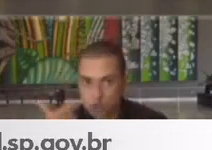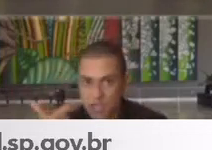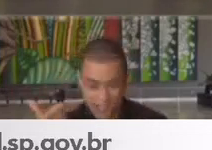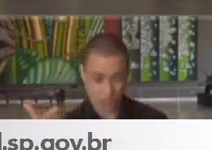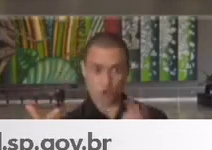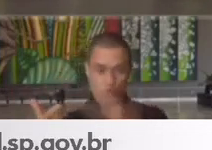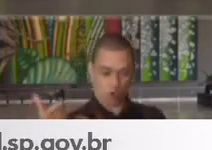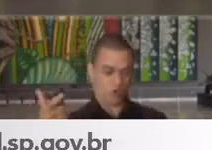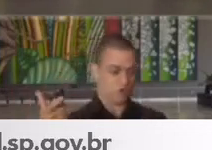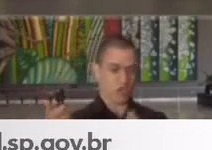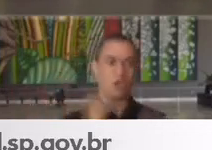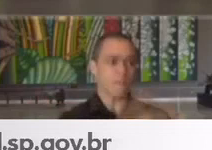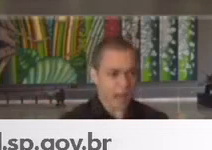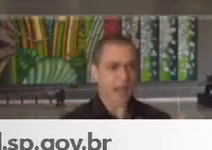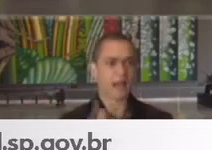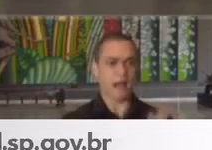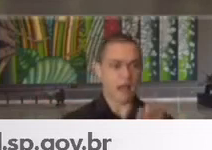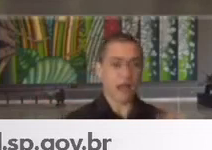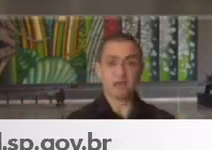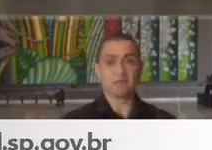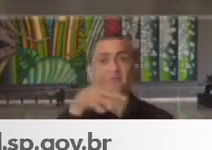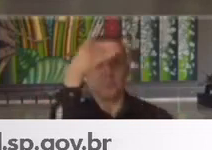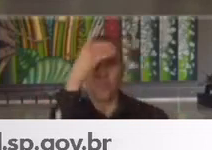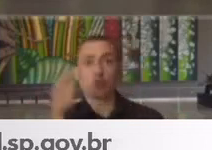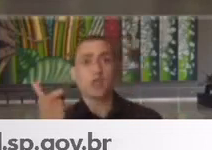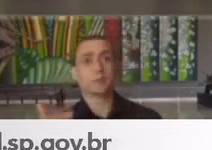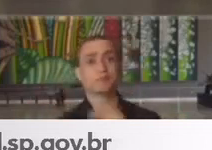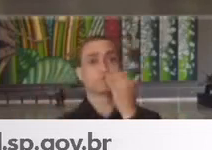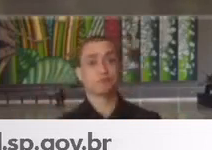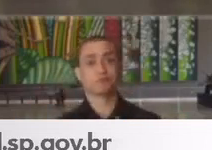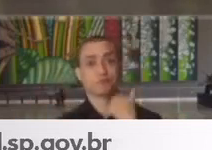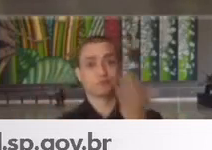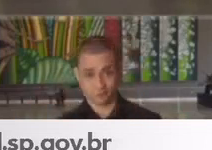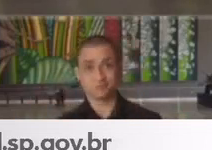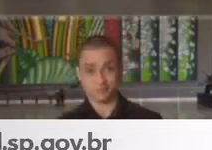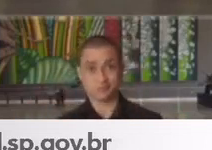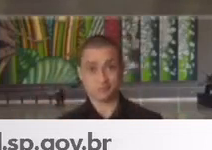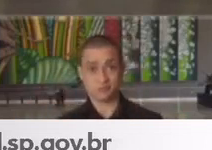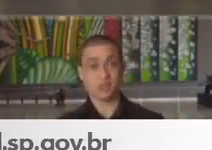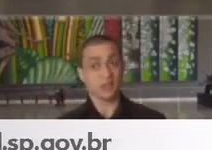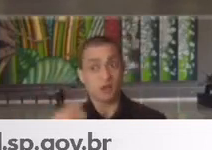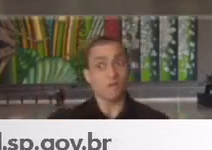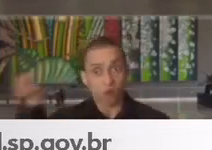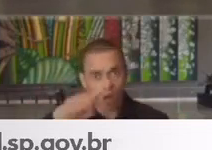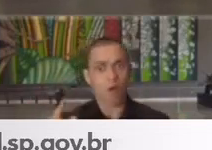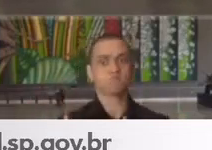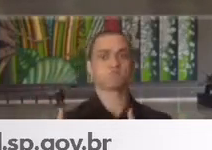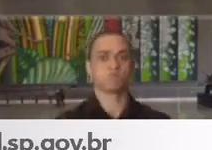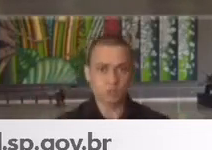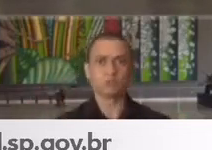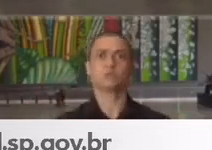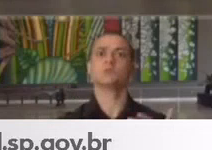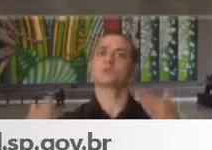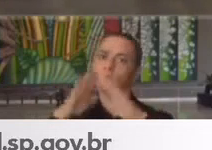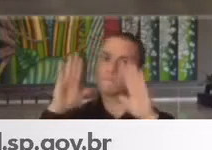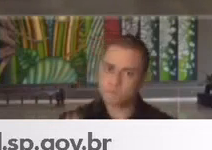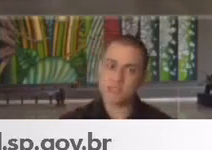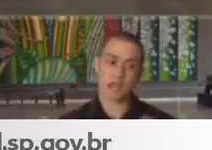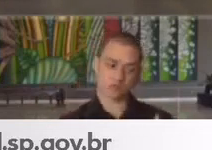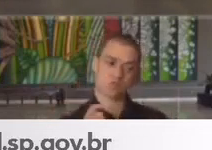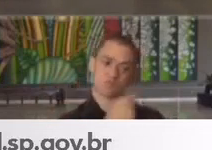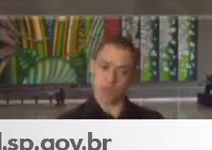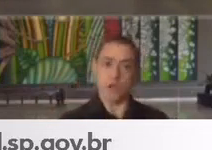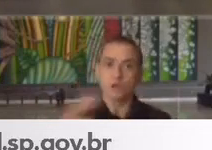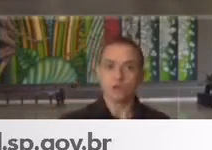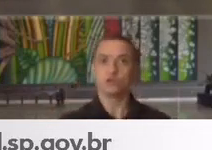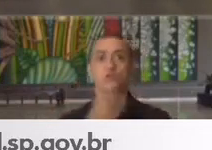governo faça se não tiver o envolvimento, a participação da população no combate ao coronavírus. Então,